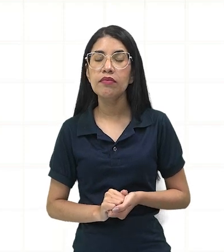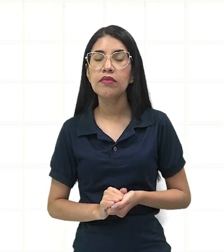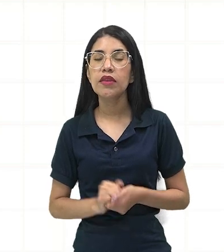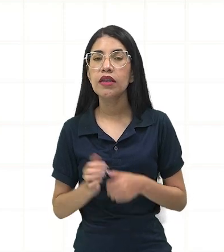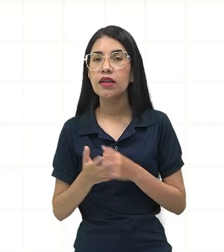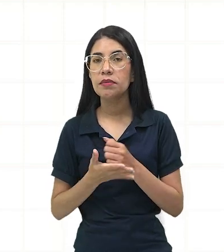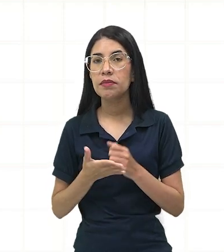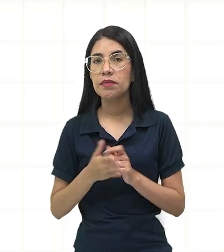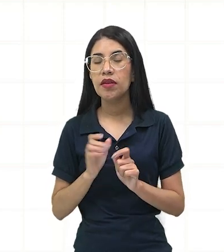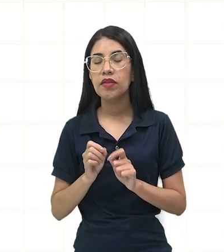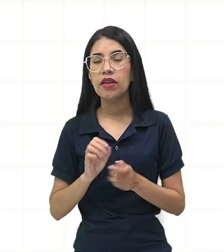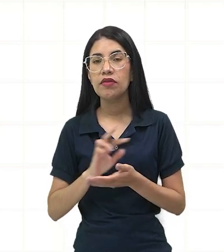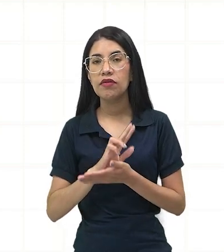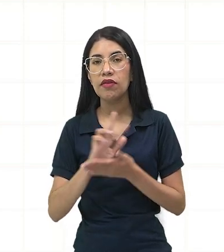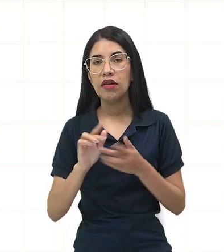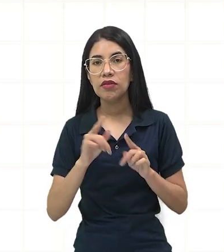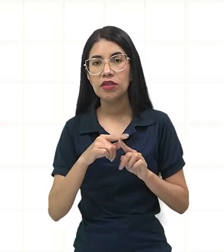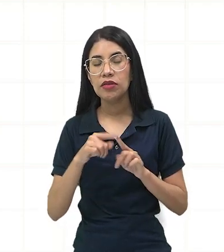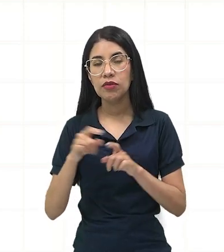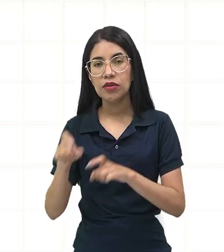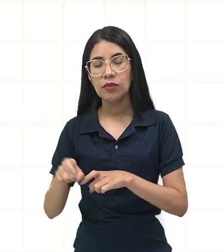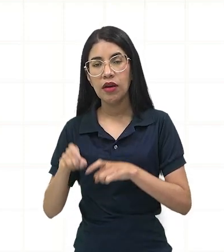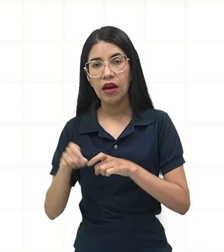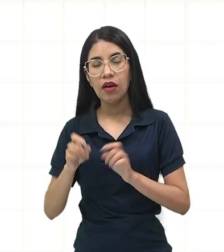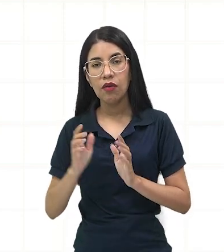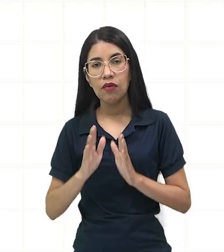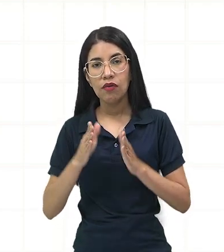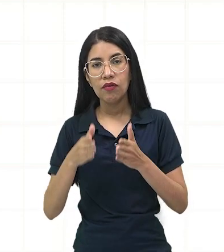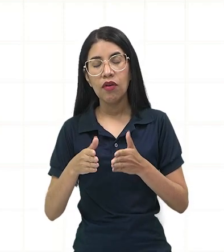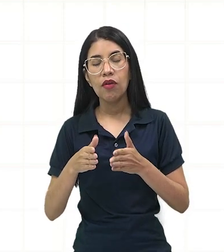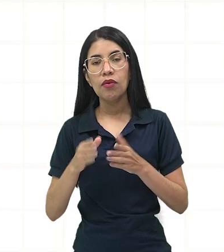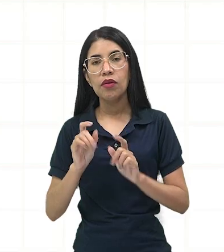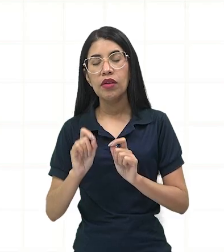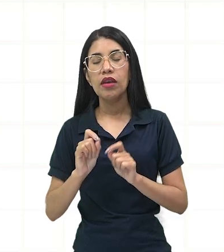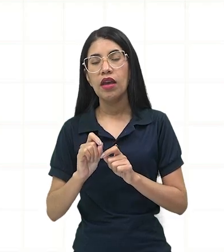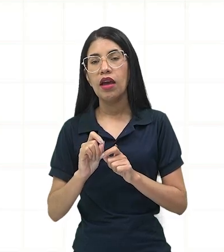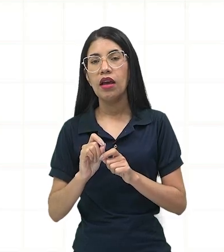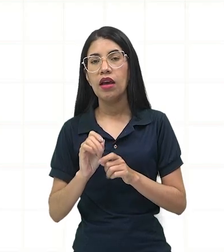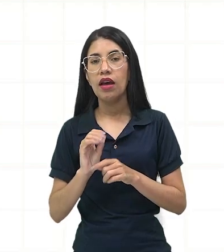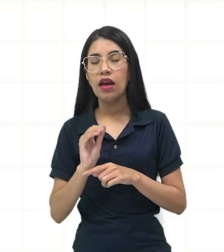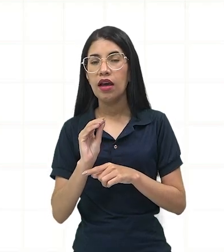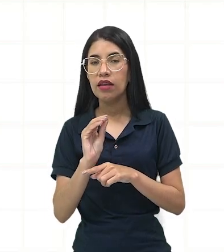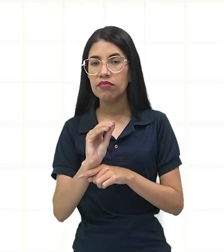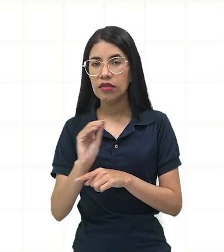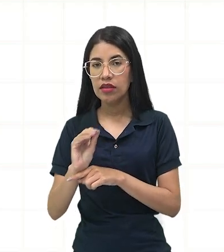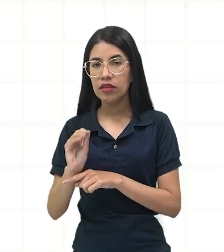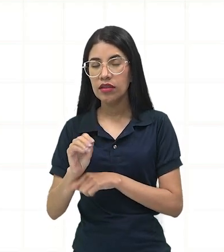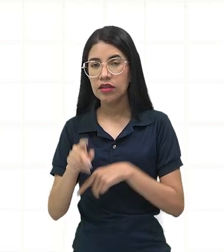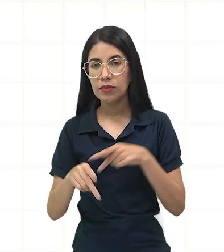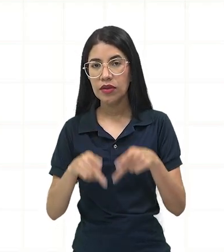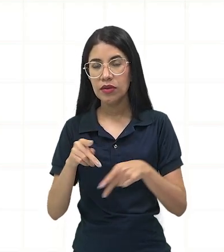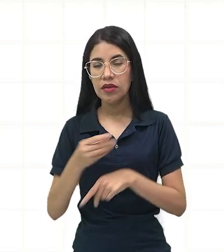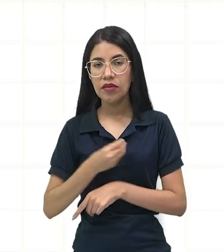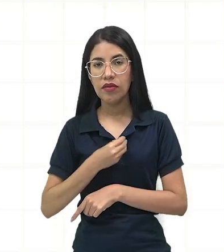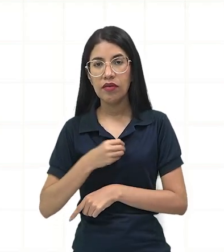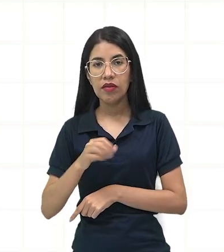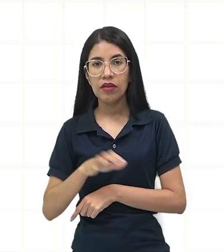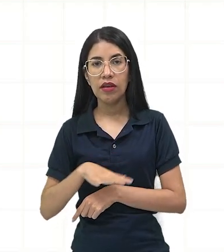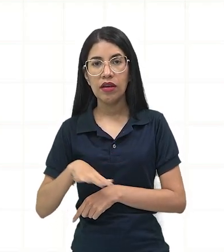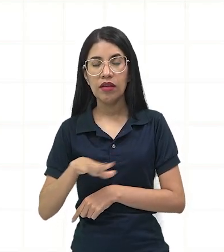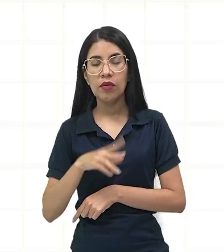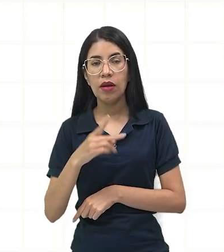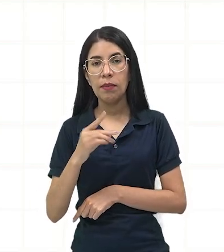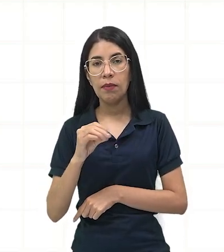na policultura e era voltada para atender as necessidades do consumo interno. Então, era policultura,